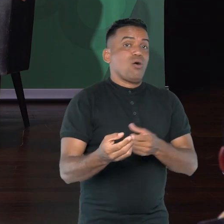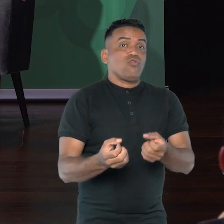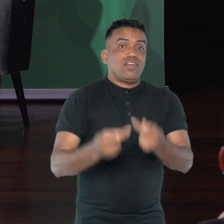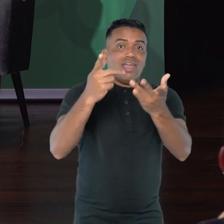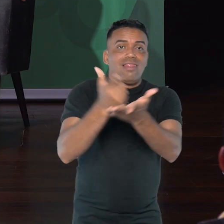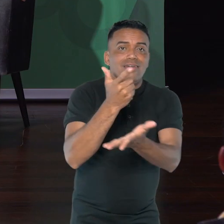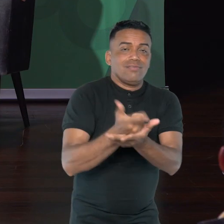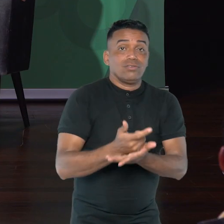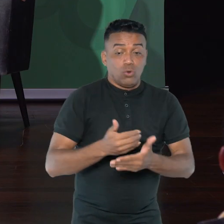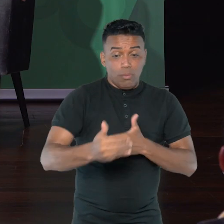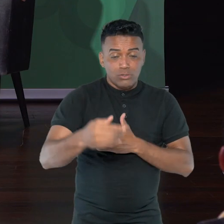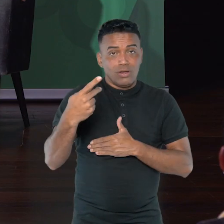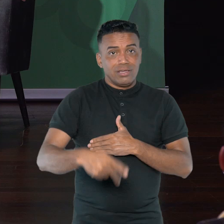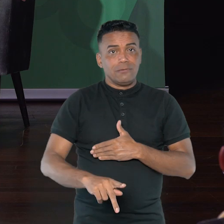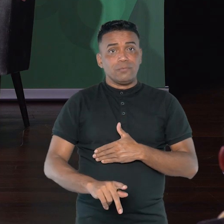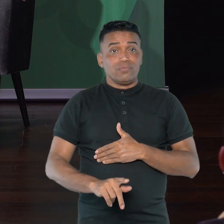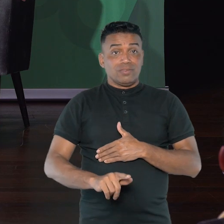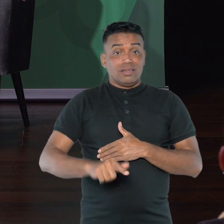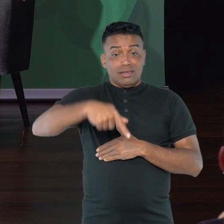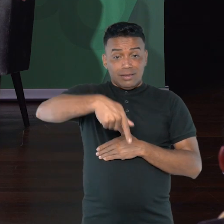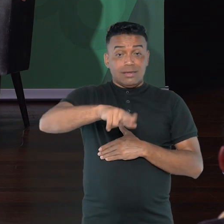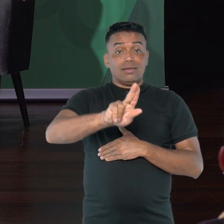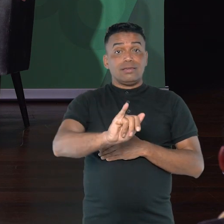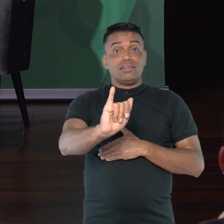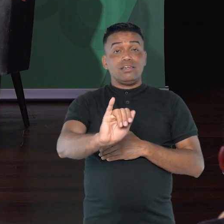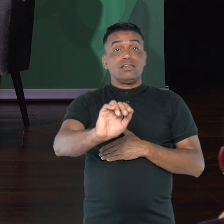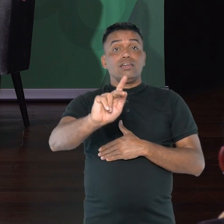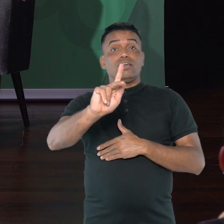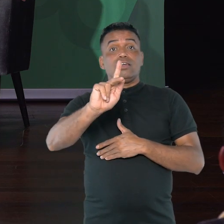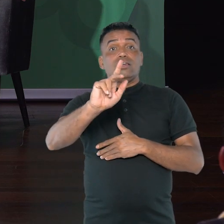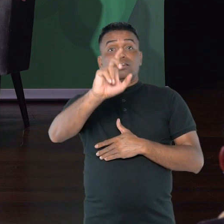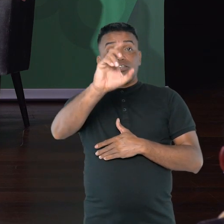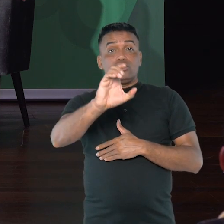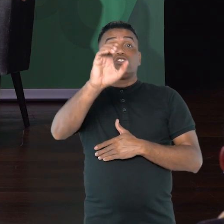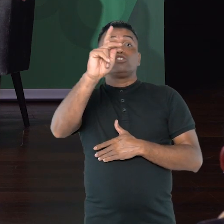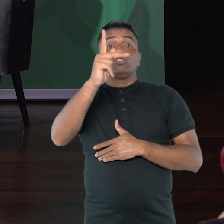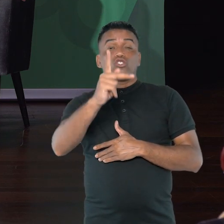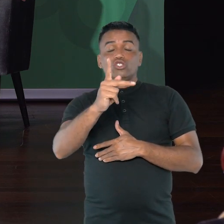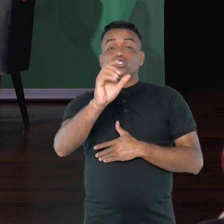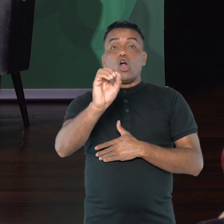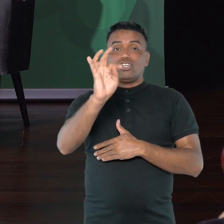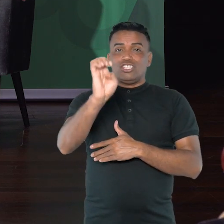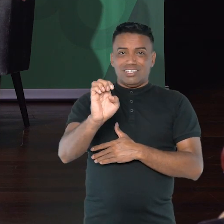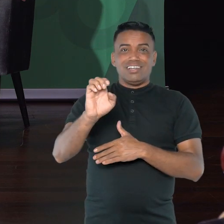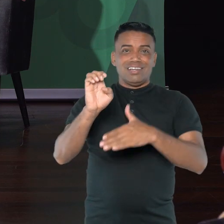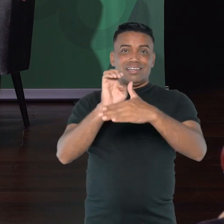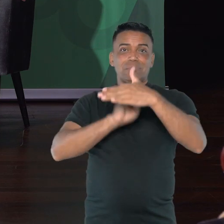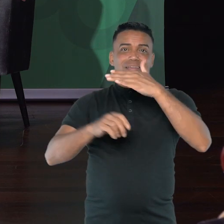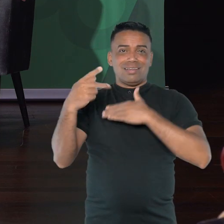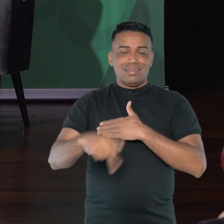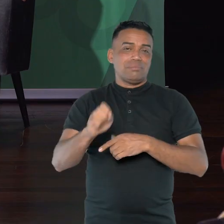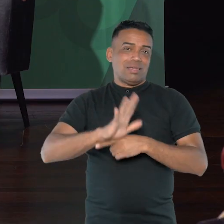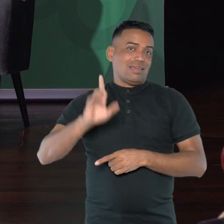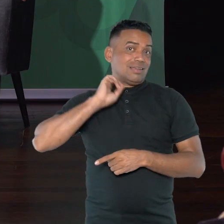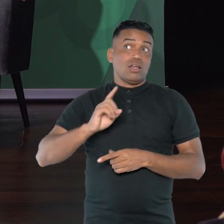Carla. A gente sabe que começou com a editora daqui, né, com a Quixote, uma edição da Quixote. Então, isso faltou lembrar. Então, veja bem, muitas